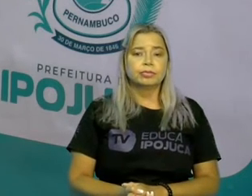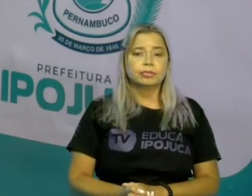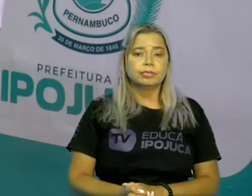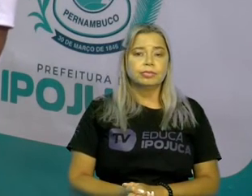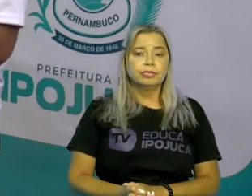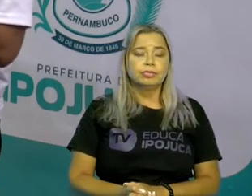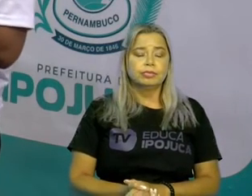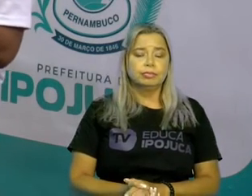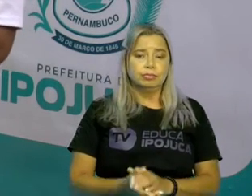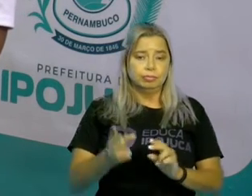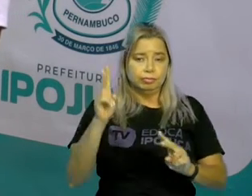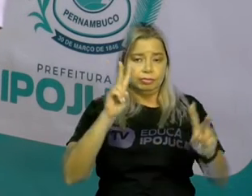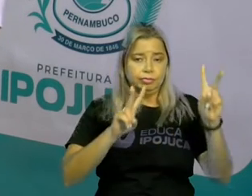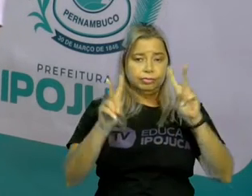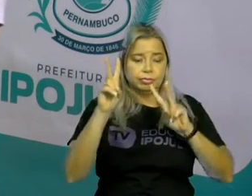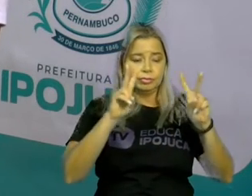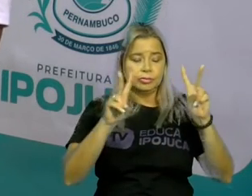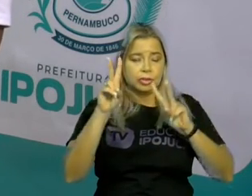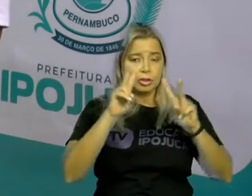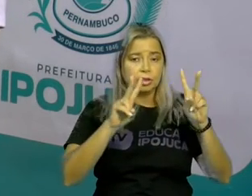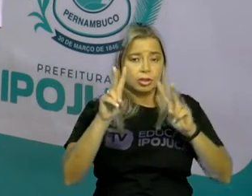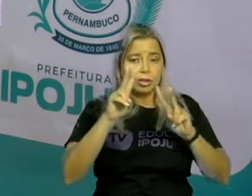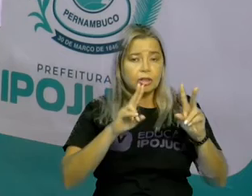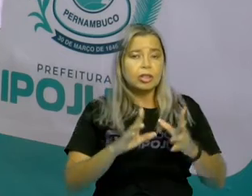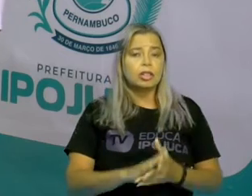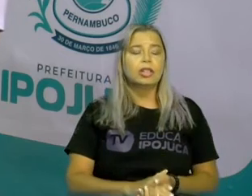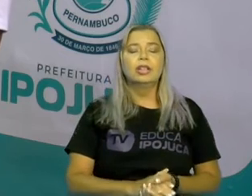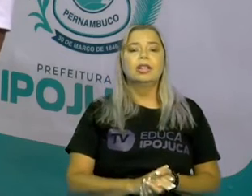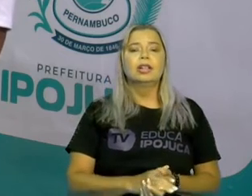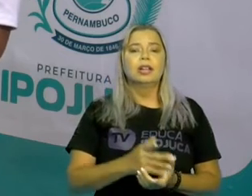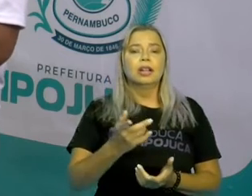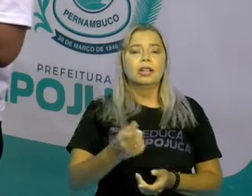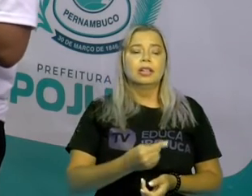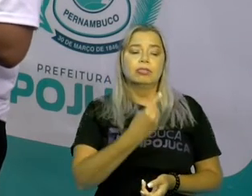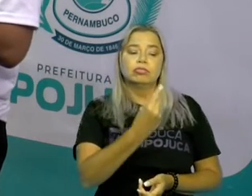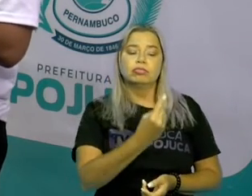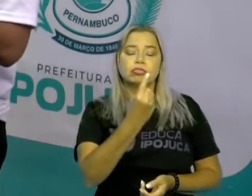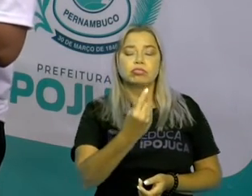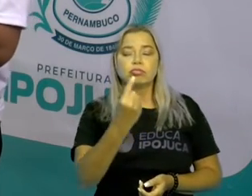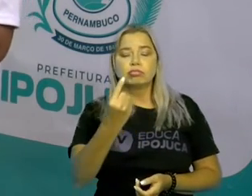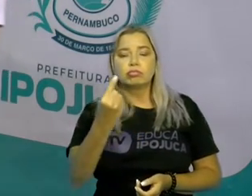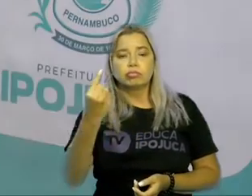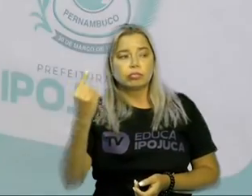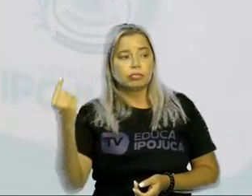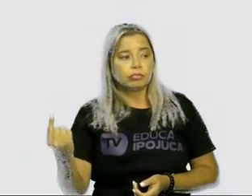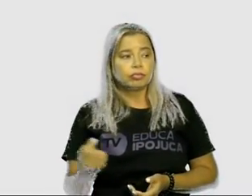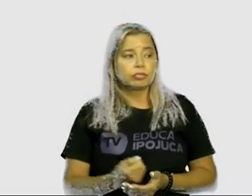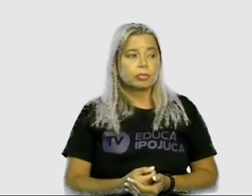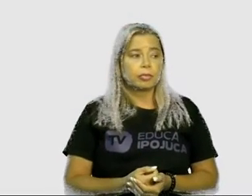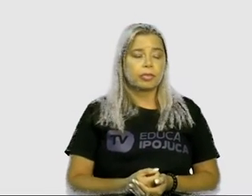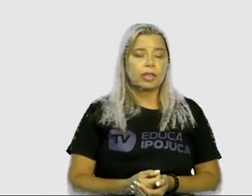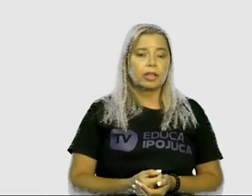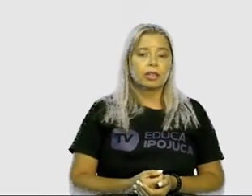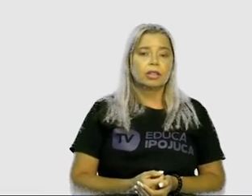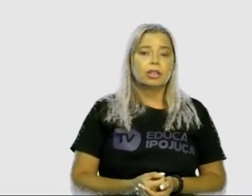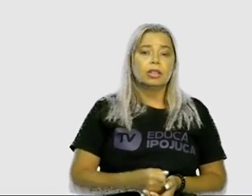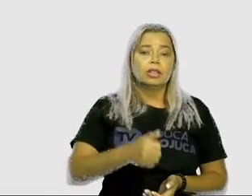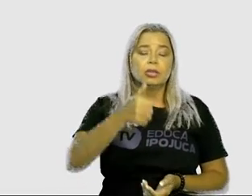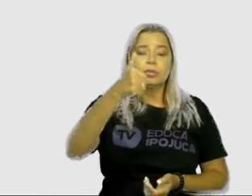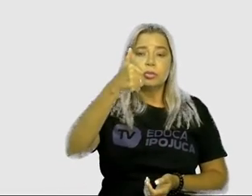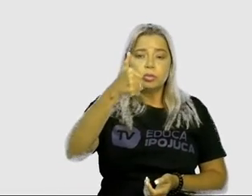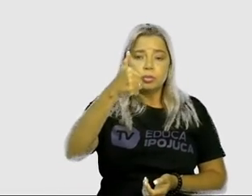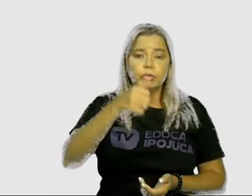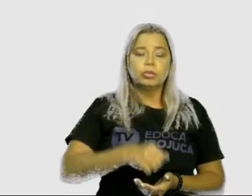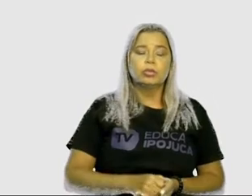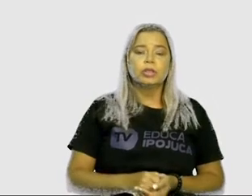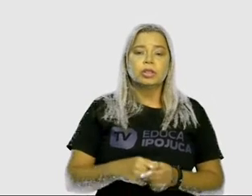Olha ele aqui, bem detalhado, cada um em sua faixa aqui. 1 aqui na unidade